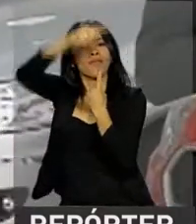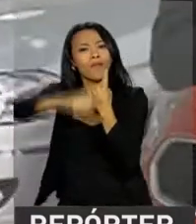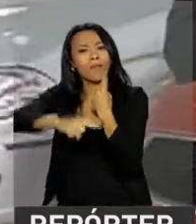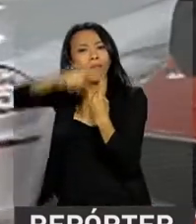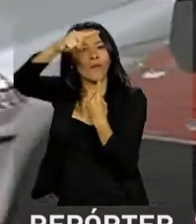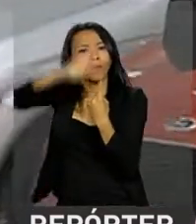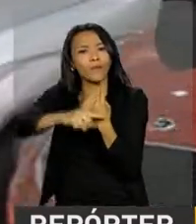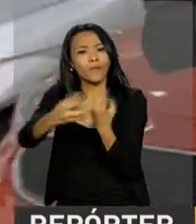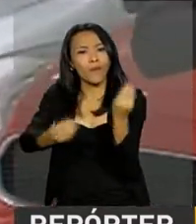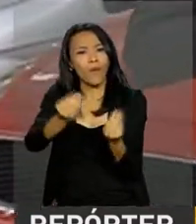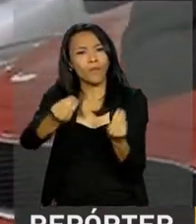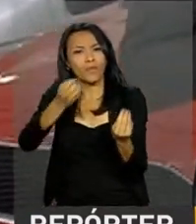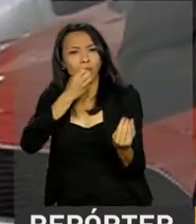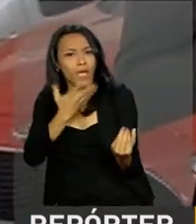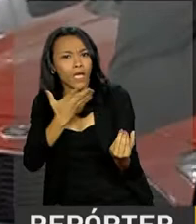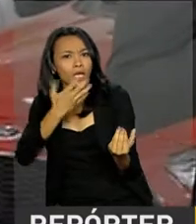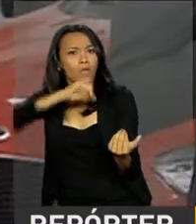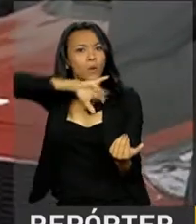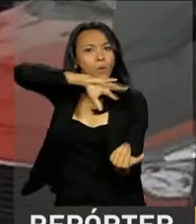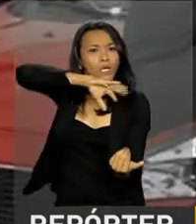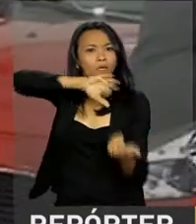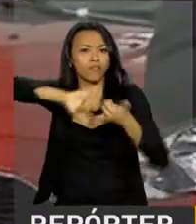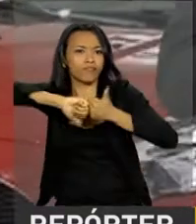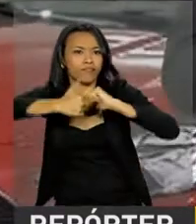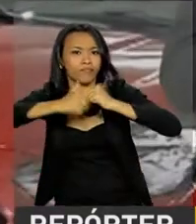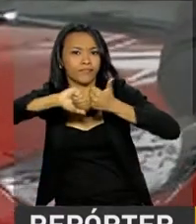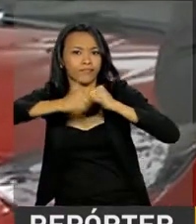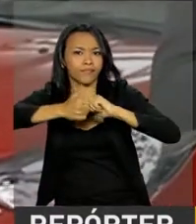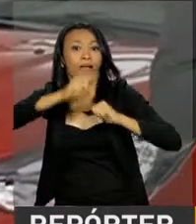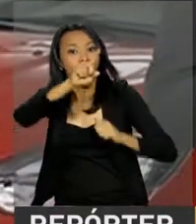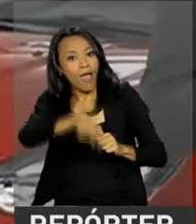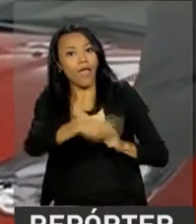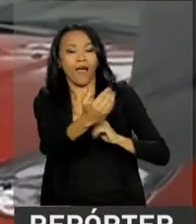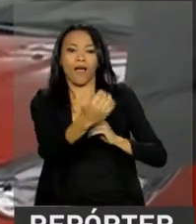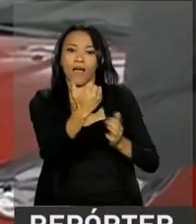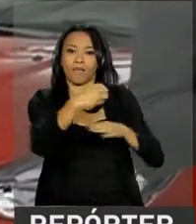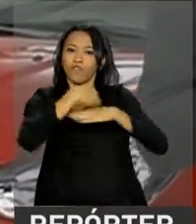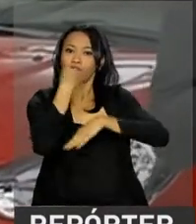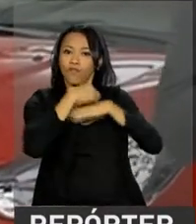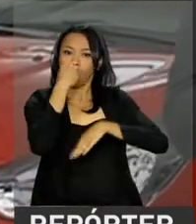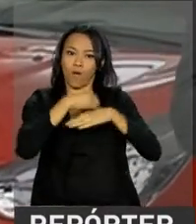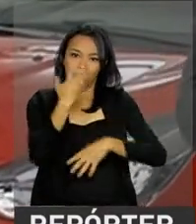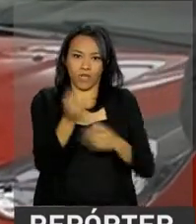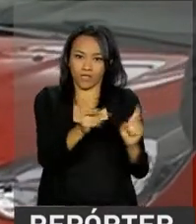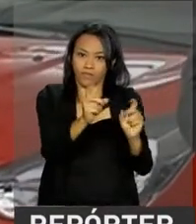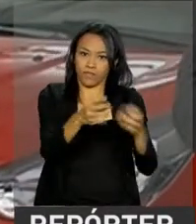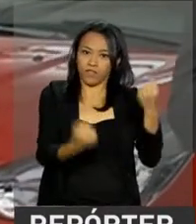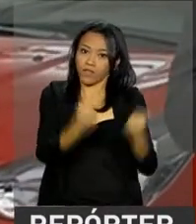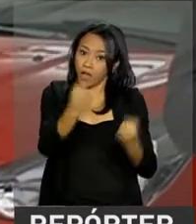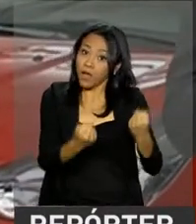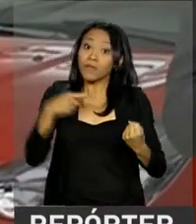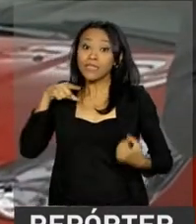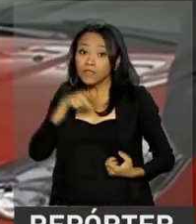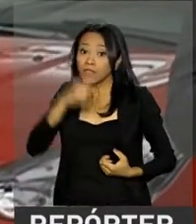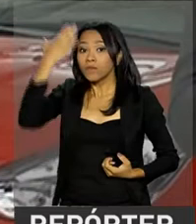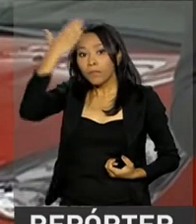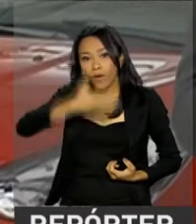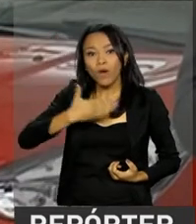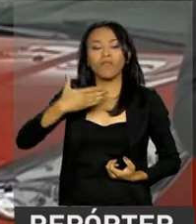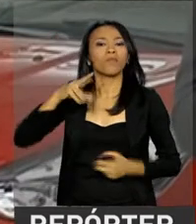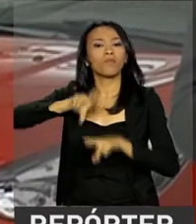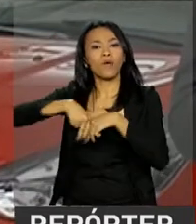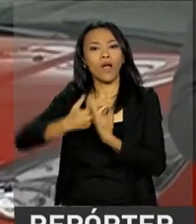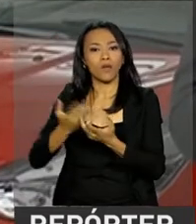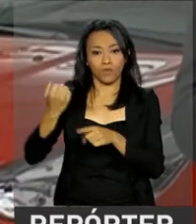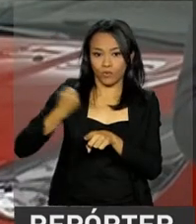que neste ano ele tem registrado constantes aumentos de temperatura. E esse aquecimento nos negócios é comprovado pelos números